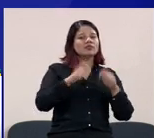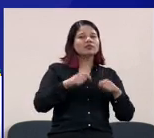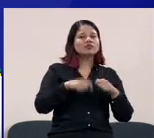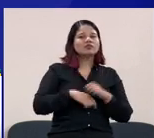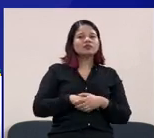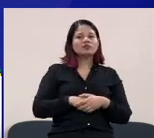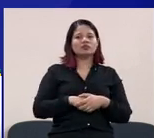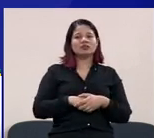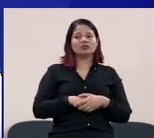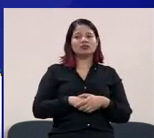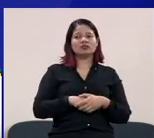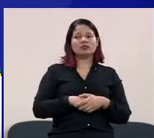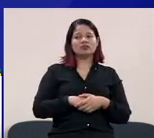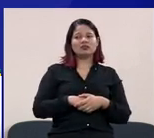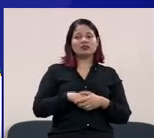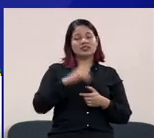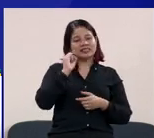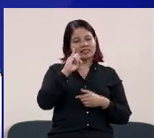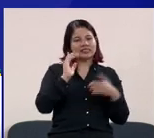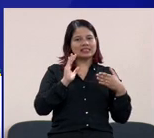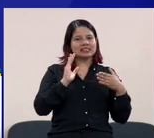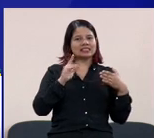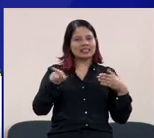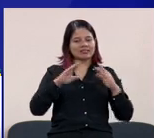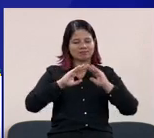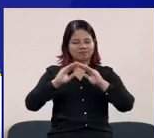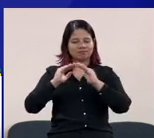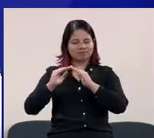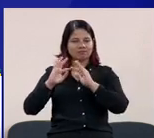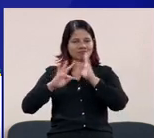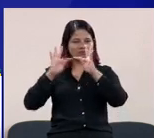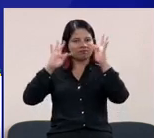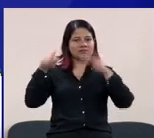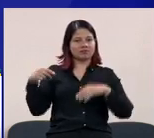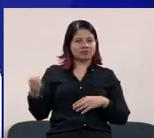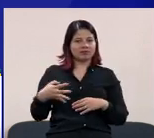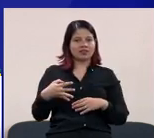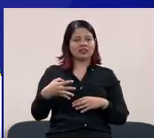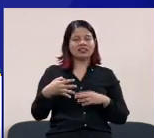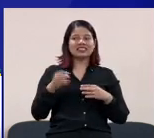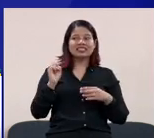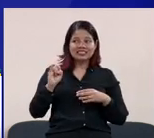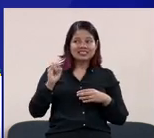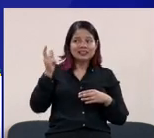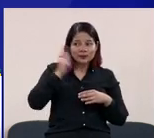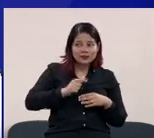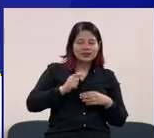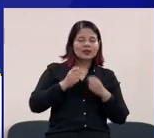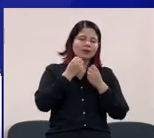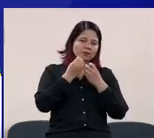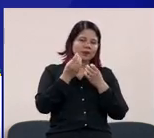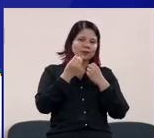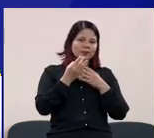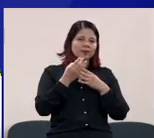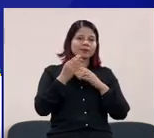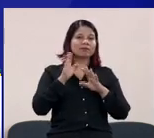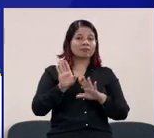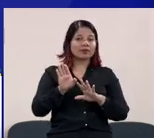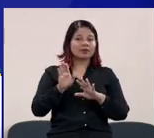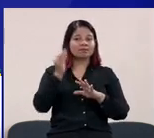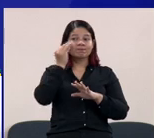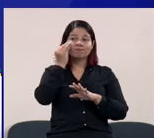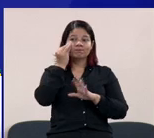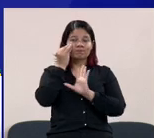caso a ideologia do corredor tecnológico se concretize. Então, a universidade ela tem muitos sonhos e é muito importante poder estar